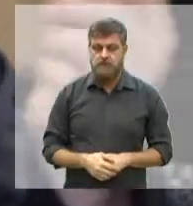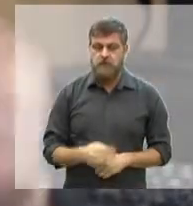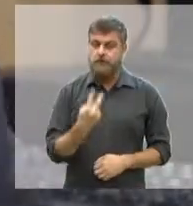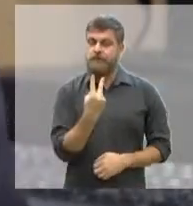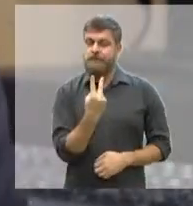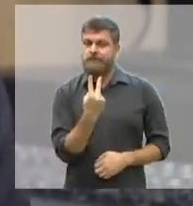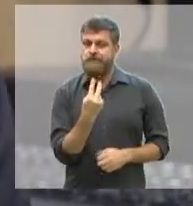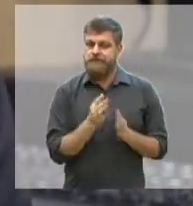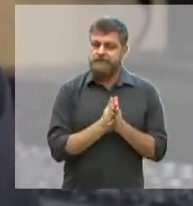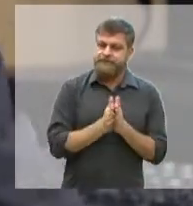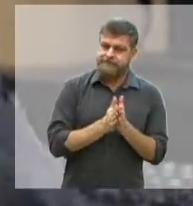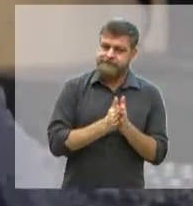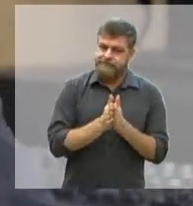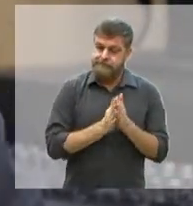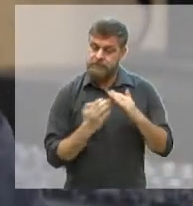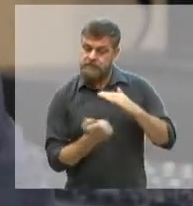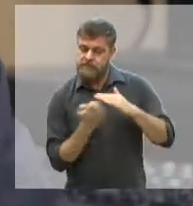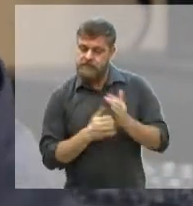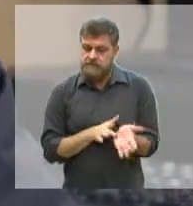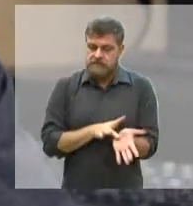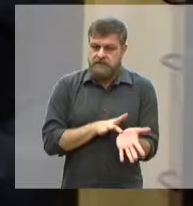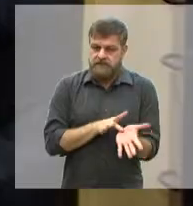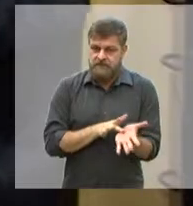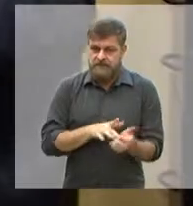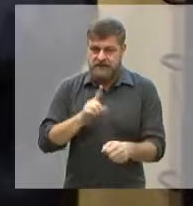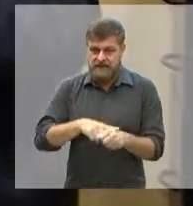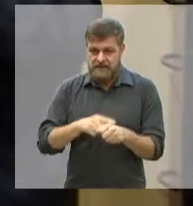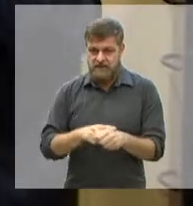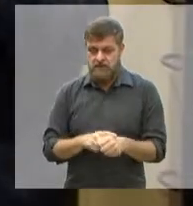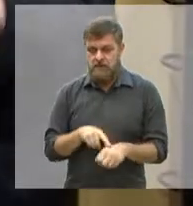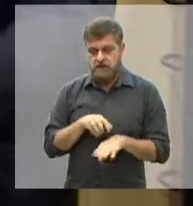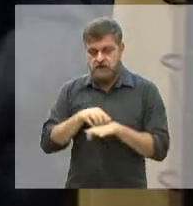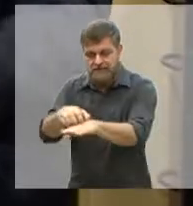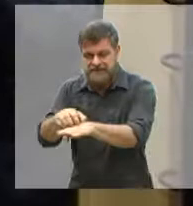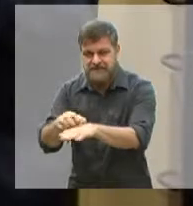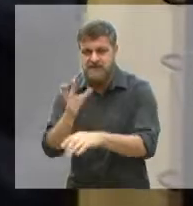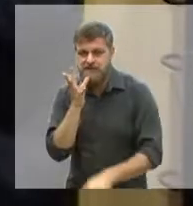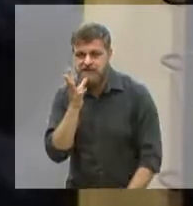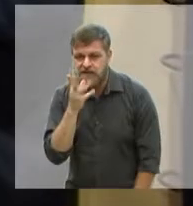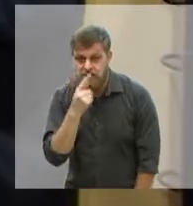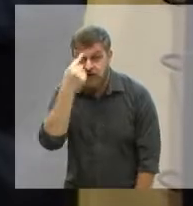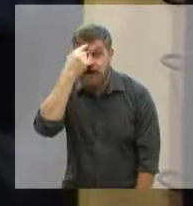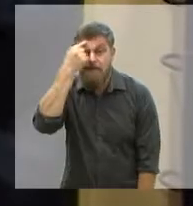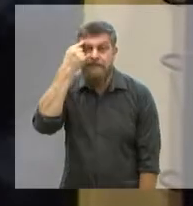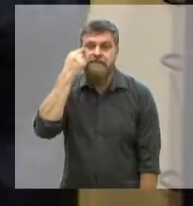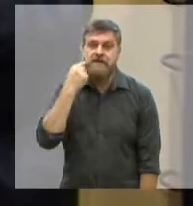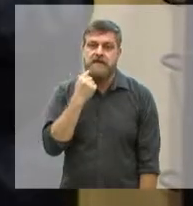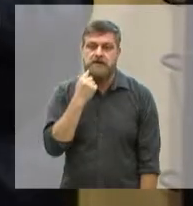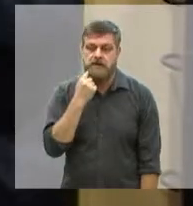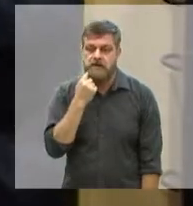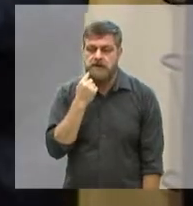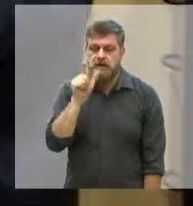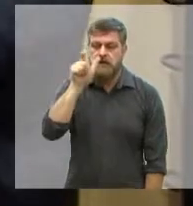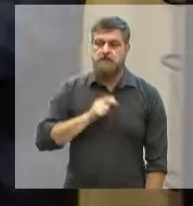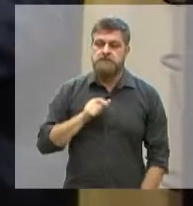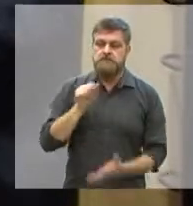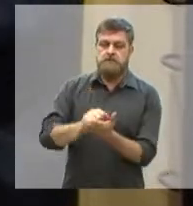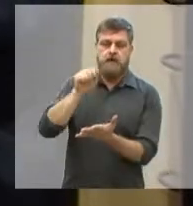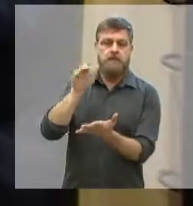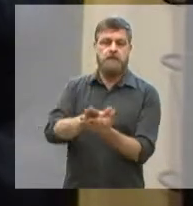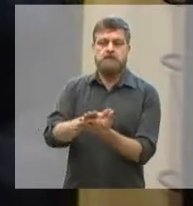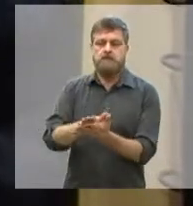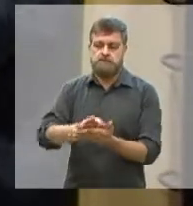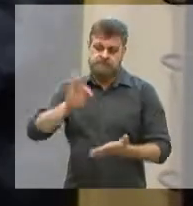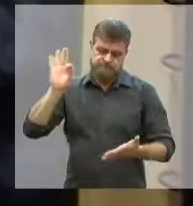empresa coloca 2. E aí na hora que vai passar no terminal, ao invés de passar de 20 em 20 minutos, ele passa de meia hora. E o fiscal vê isso.